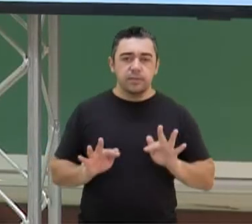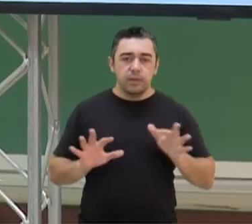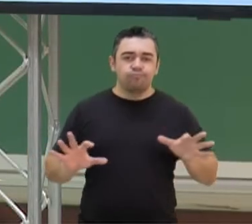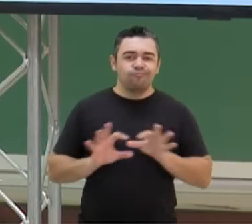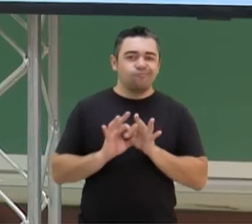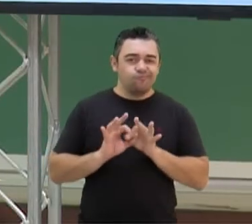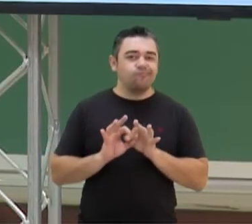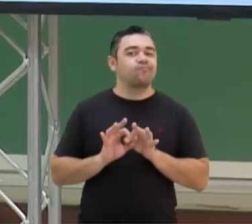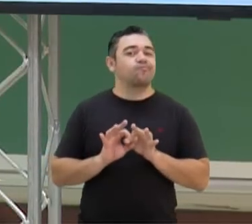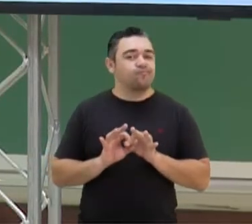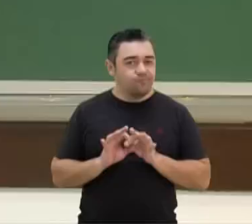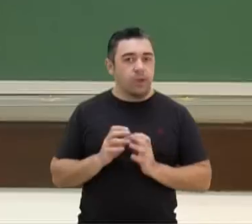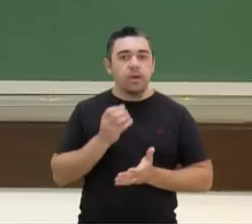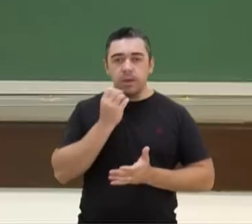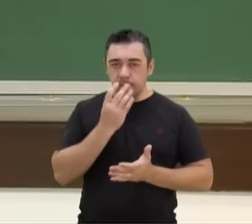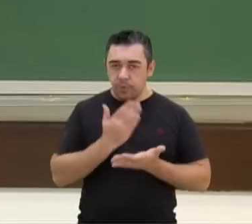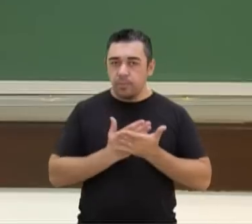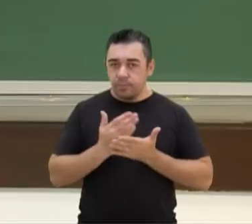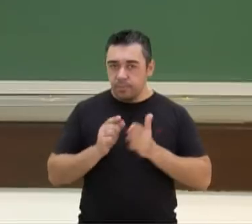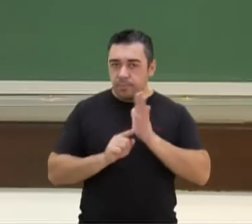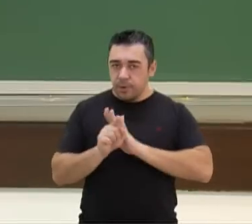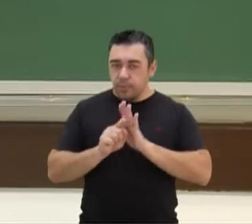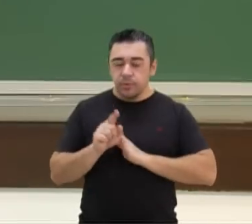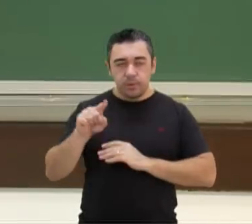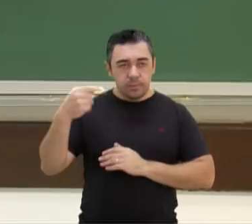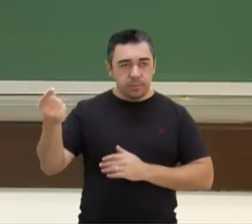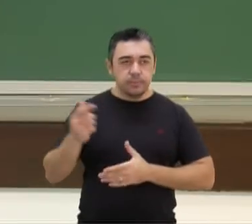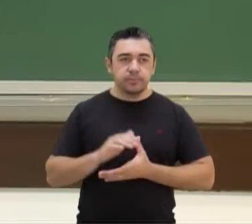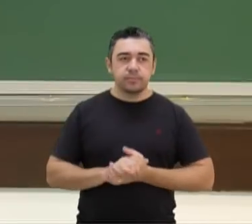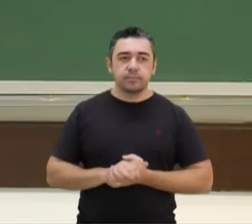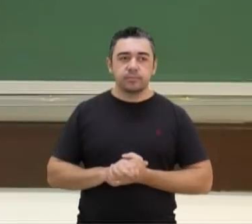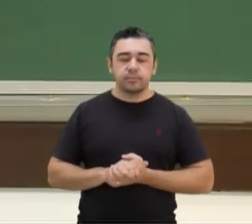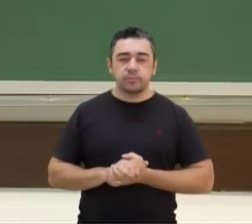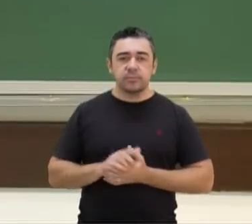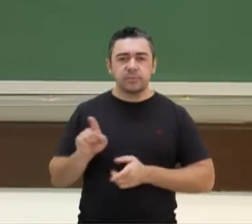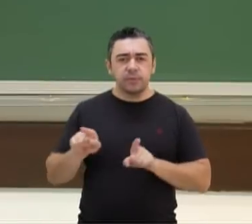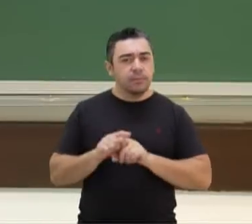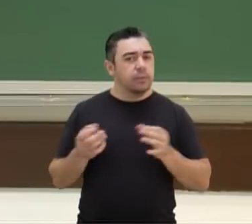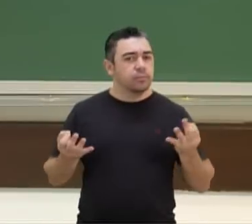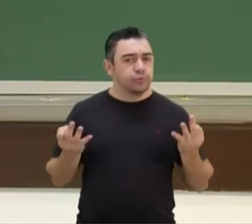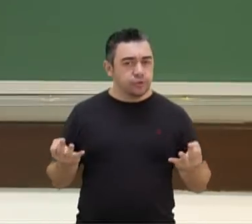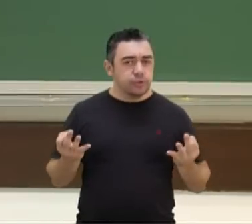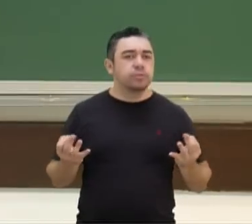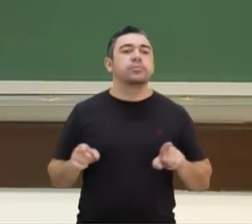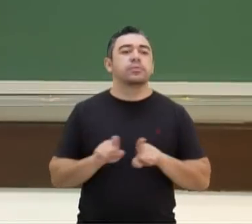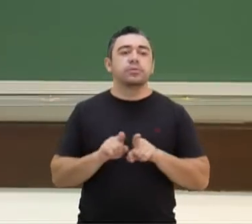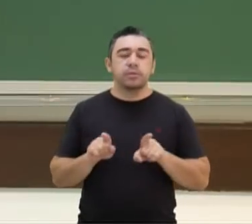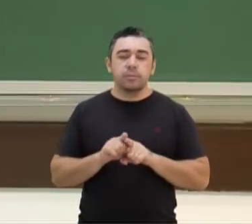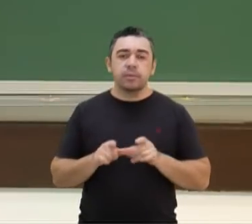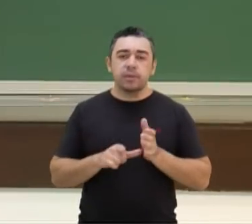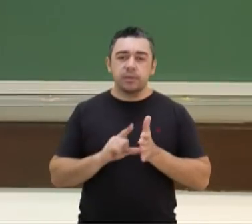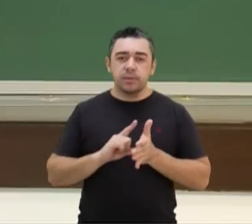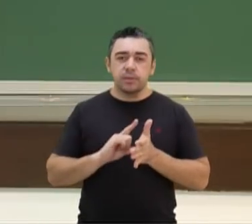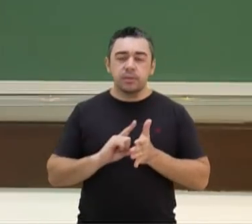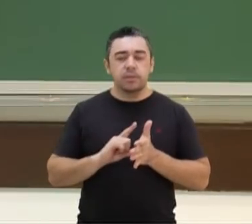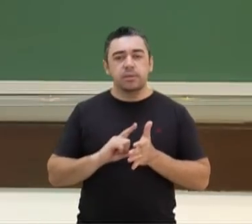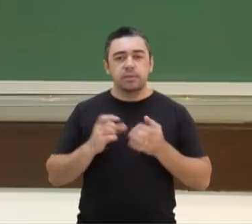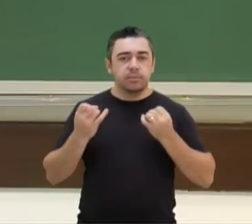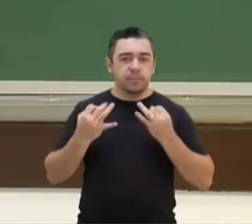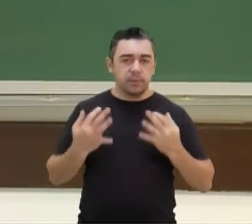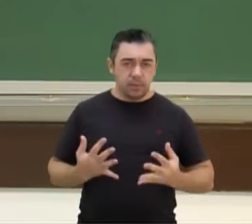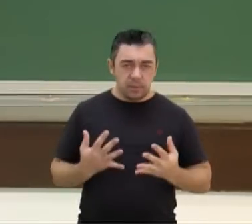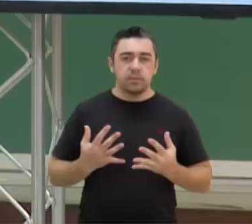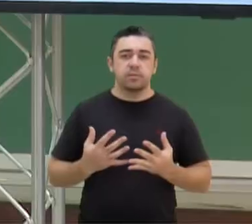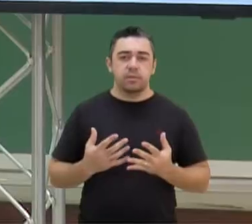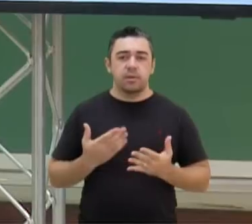boa introdução para as questões que vamos discutir logo a seguir. E no budismo, como nós vimos en passant, como dizem os franceses, ou